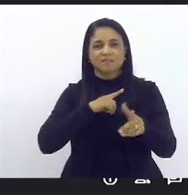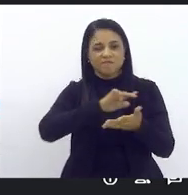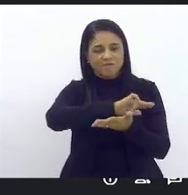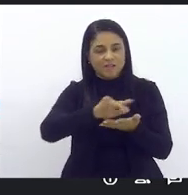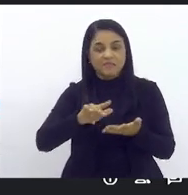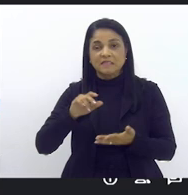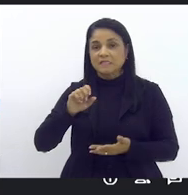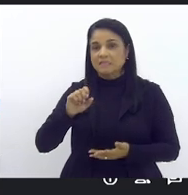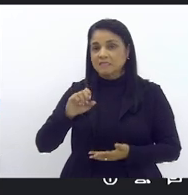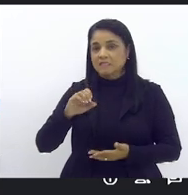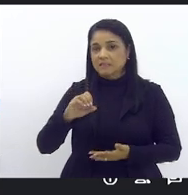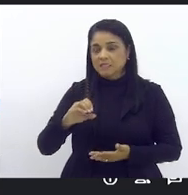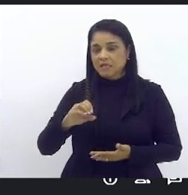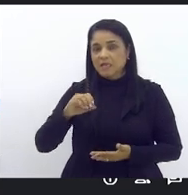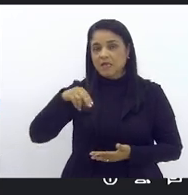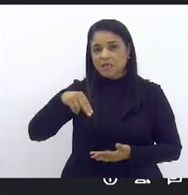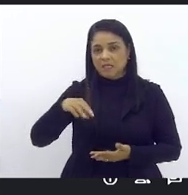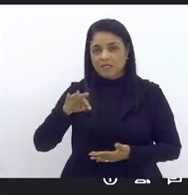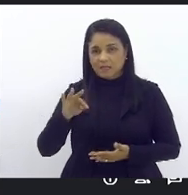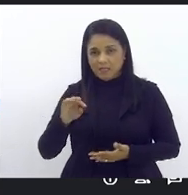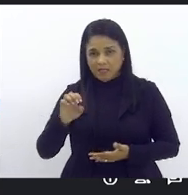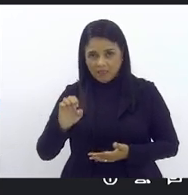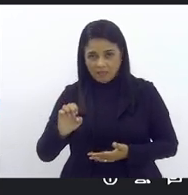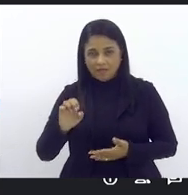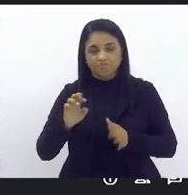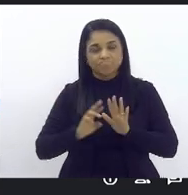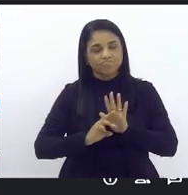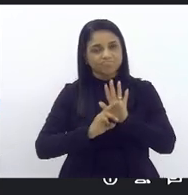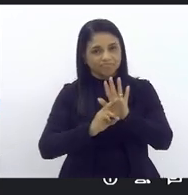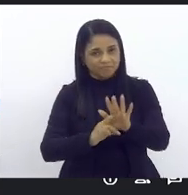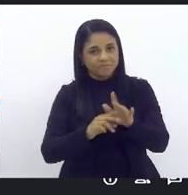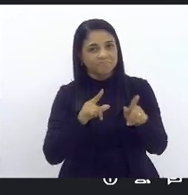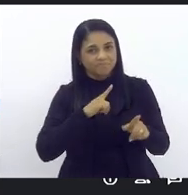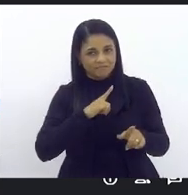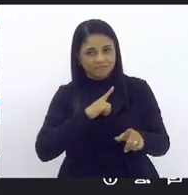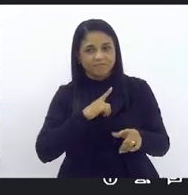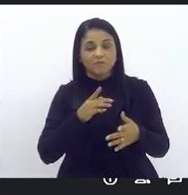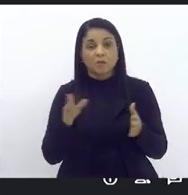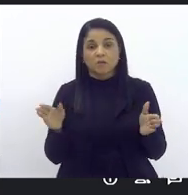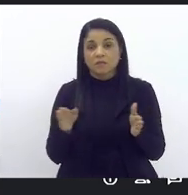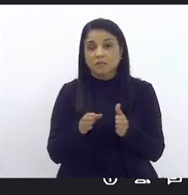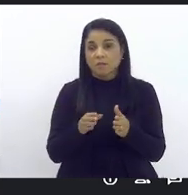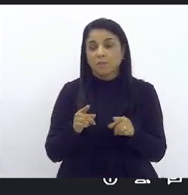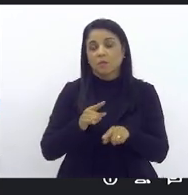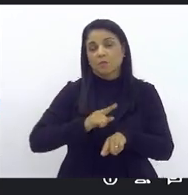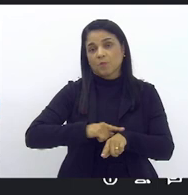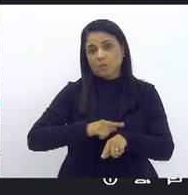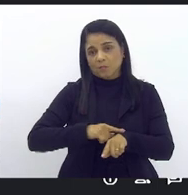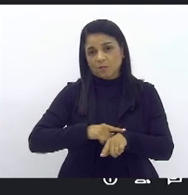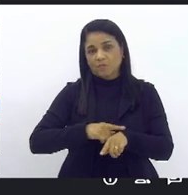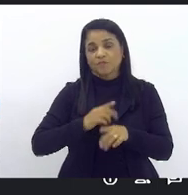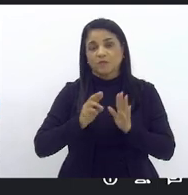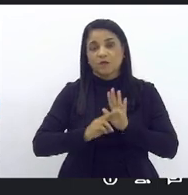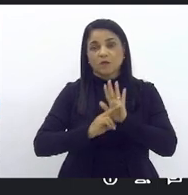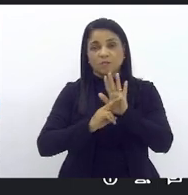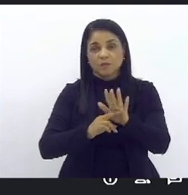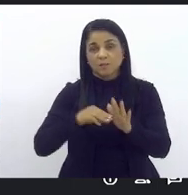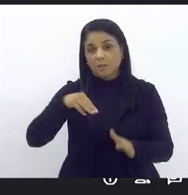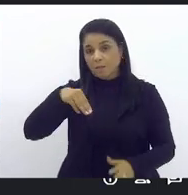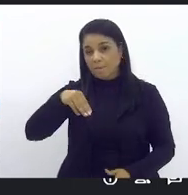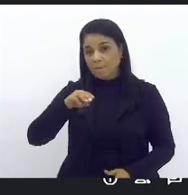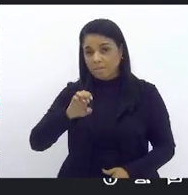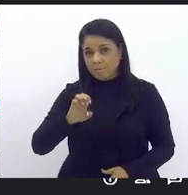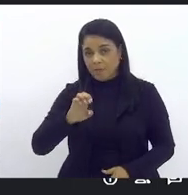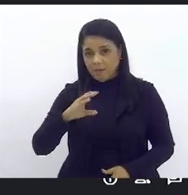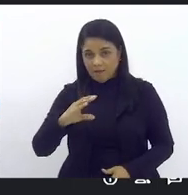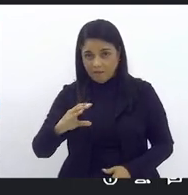CNTE, né? Ela tá presente. Bom, eu tenho pouco tempo para falar, eu estou aqui representando o MEC, né?